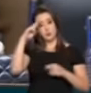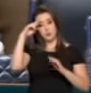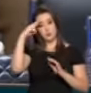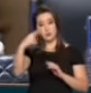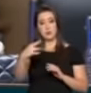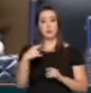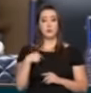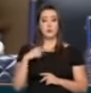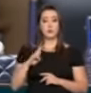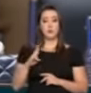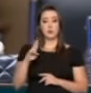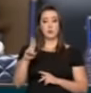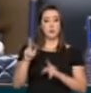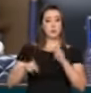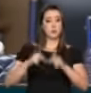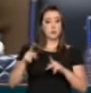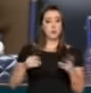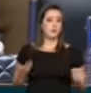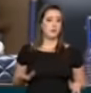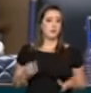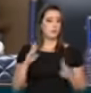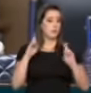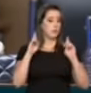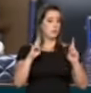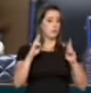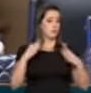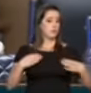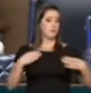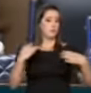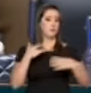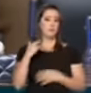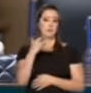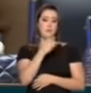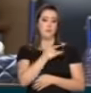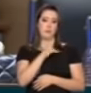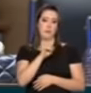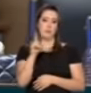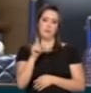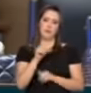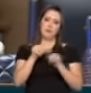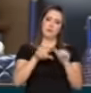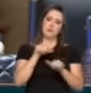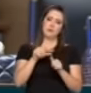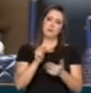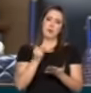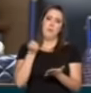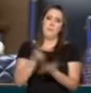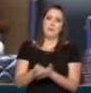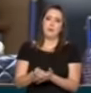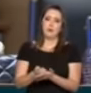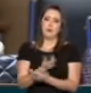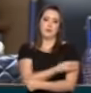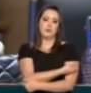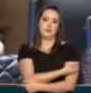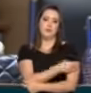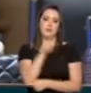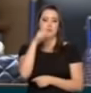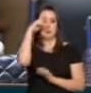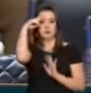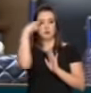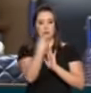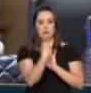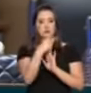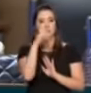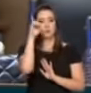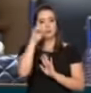uma boa parcela da população que espera que o Ministério da Saúde não torne obrigatória essa vacinação e que respeite o